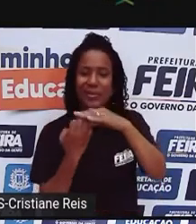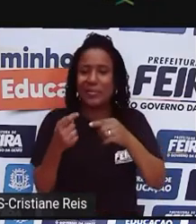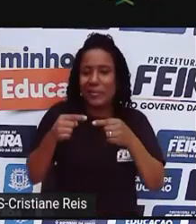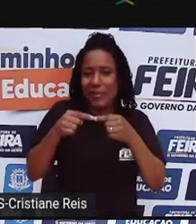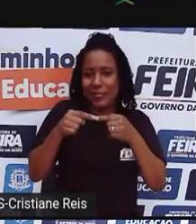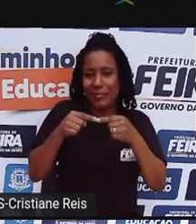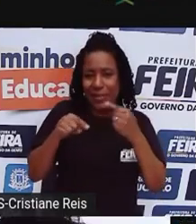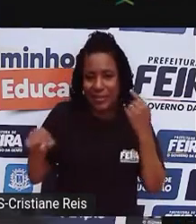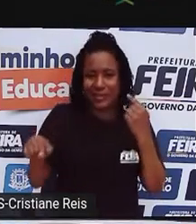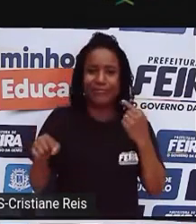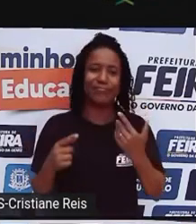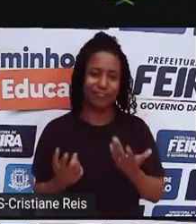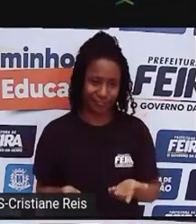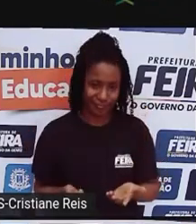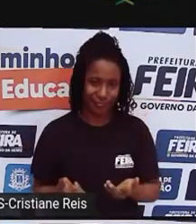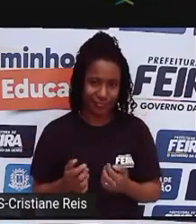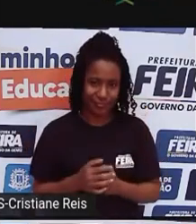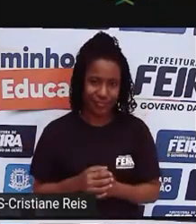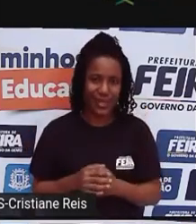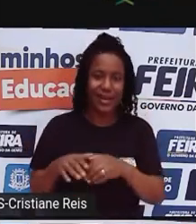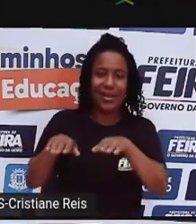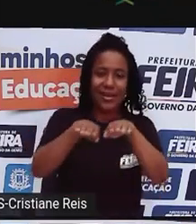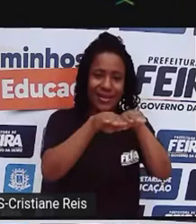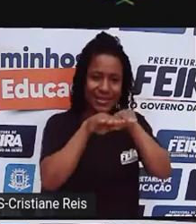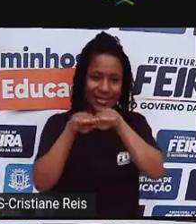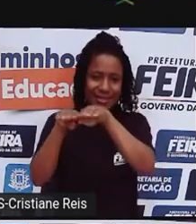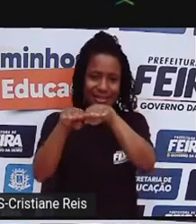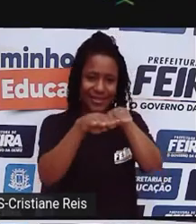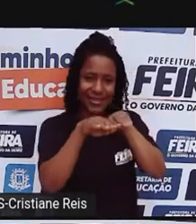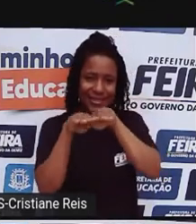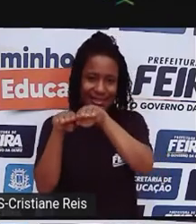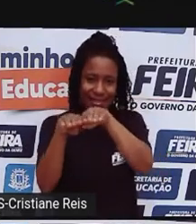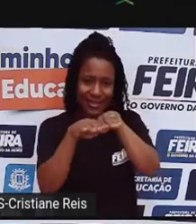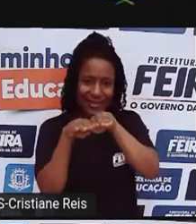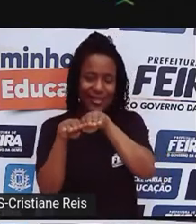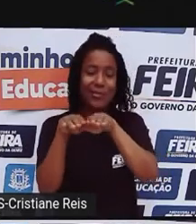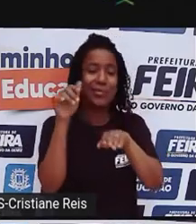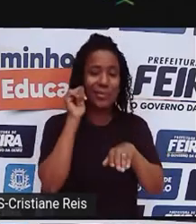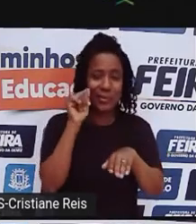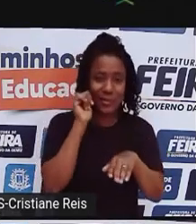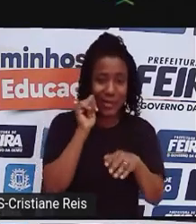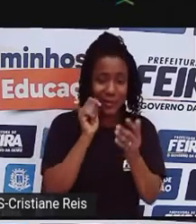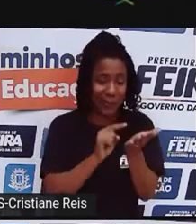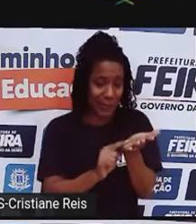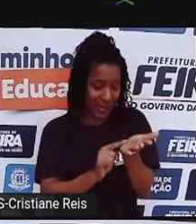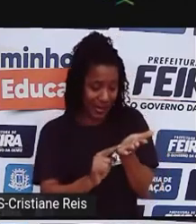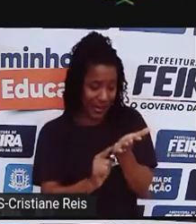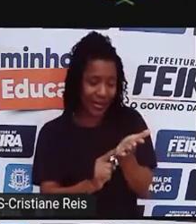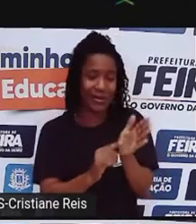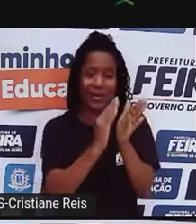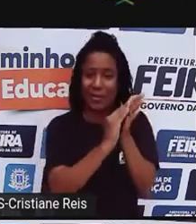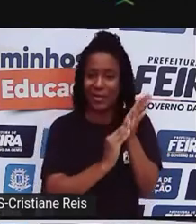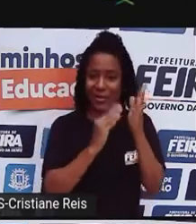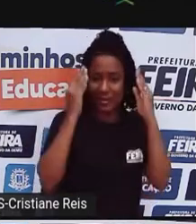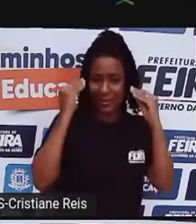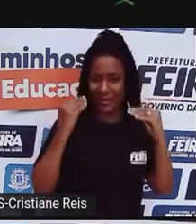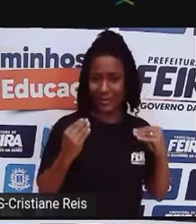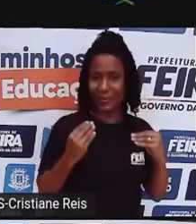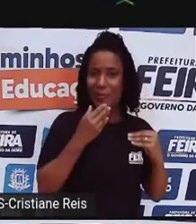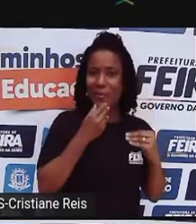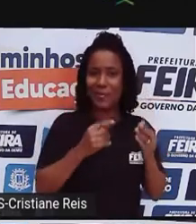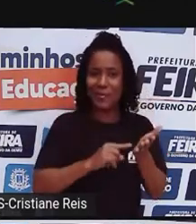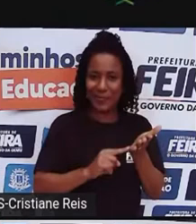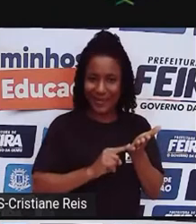O padrão, que é o padrão é da mulher branca, de cabelo liso, um homem branco do cabelo